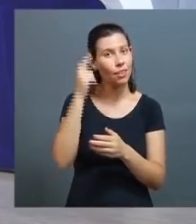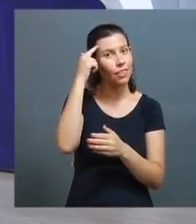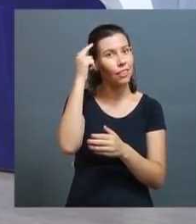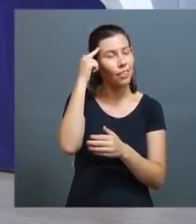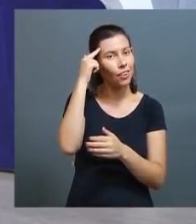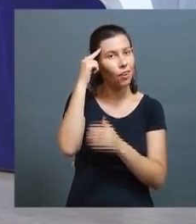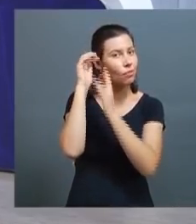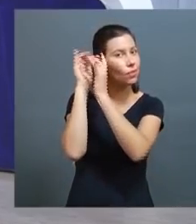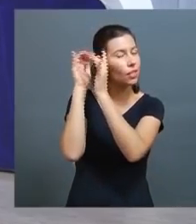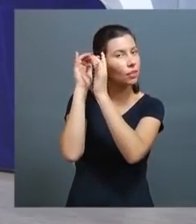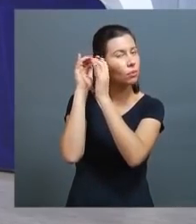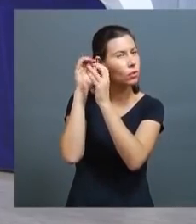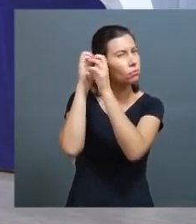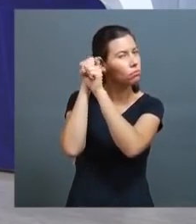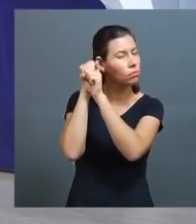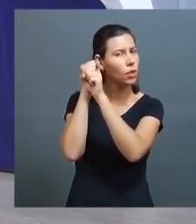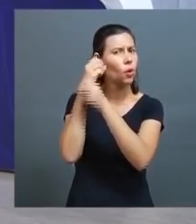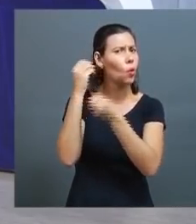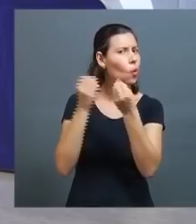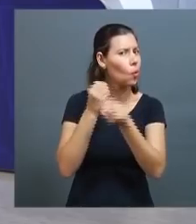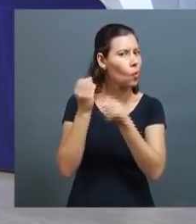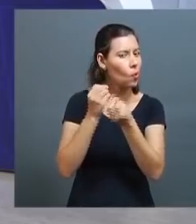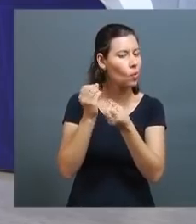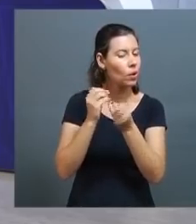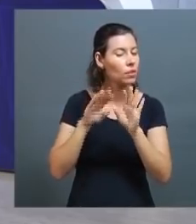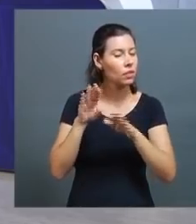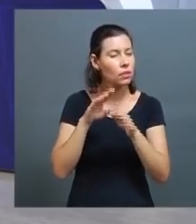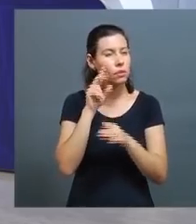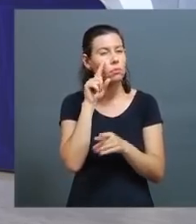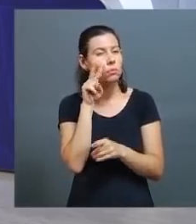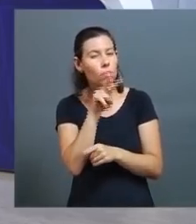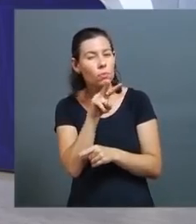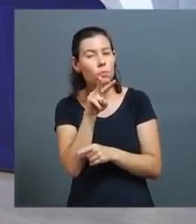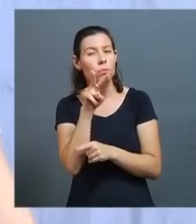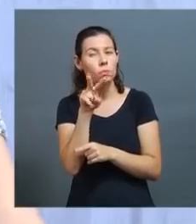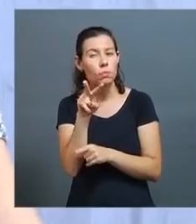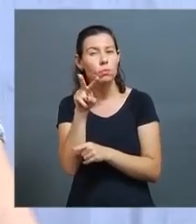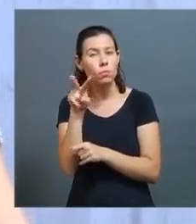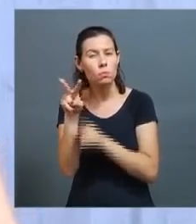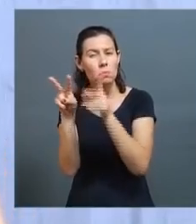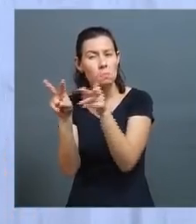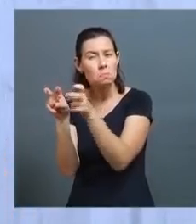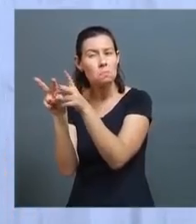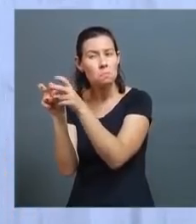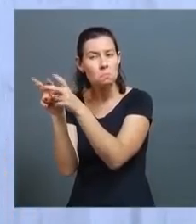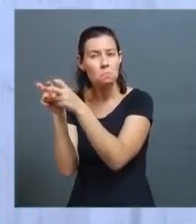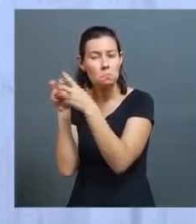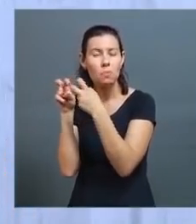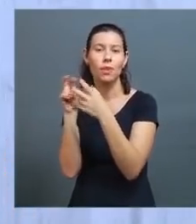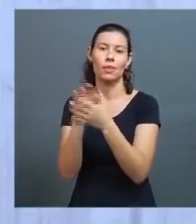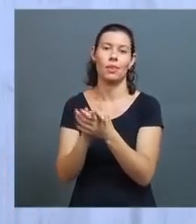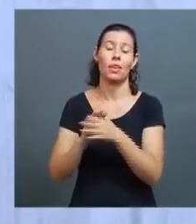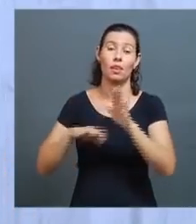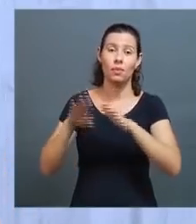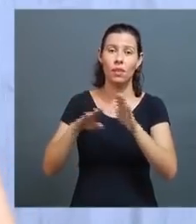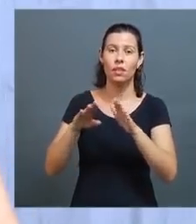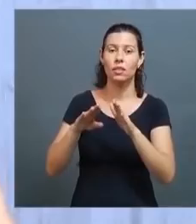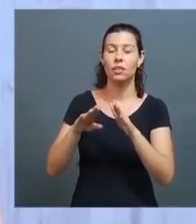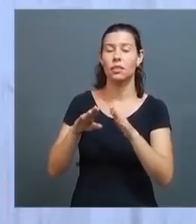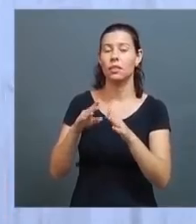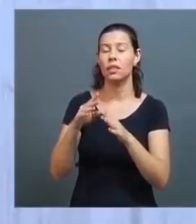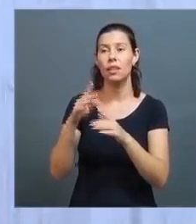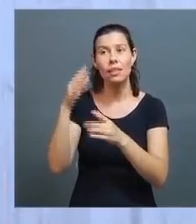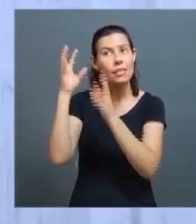confirmado cientificamente. Então, o bebê de 6 meses, ele já tem a noção de que 1 + 1 = 2. Então, a gente já